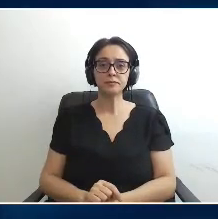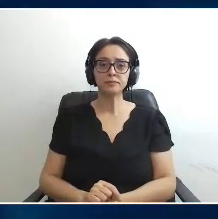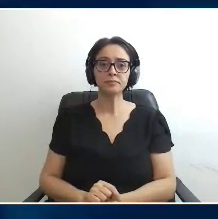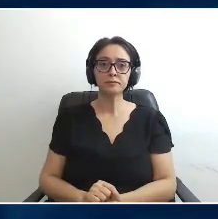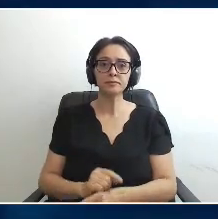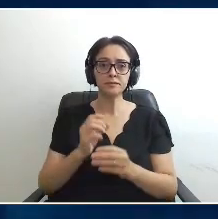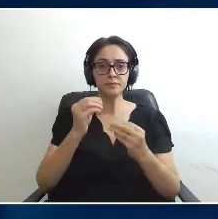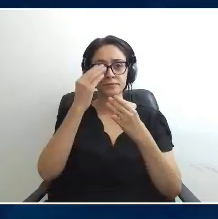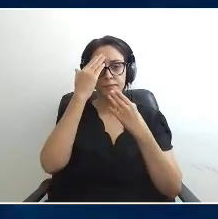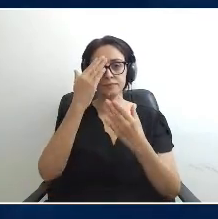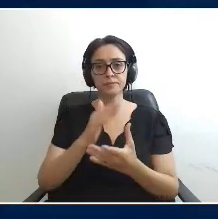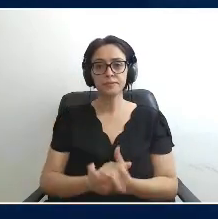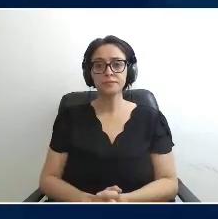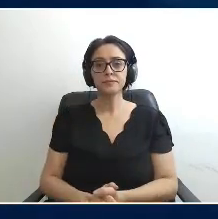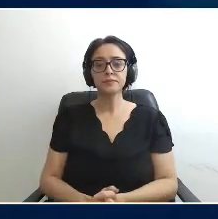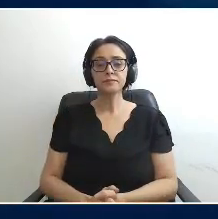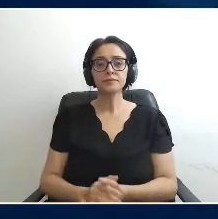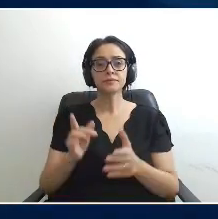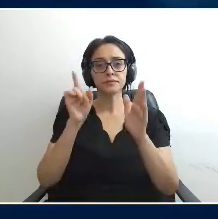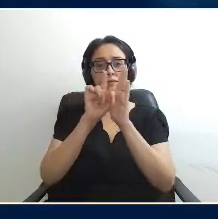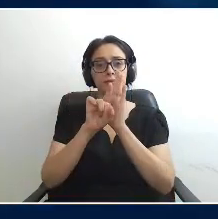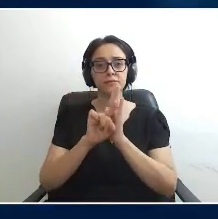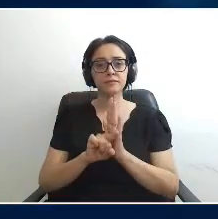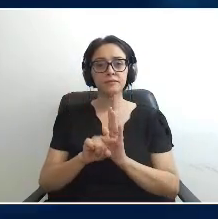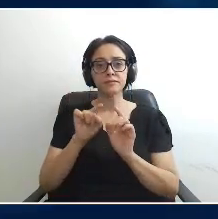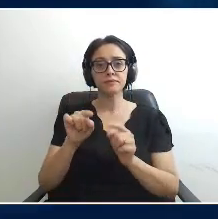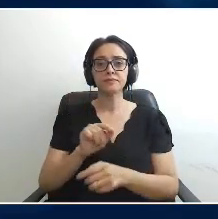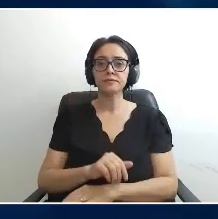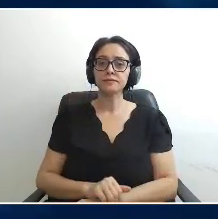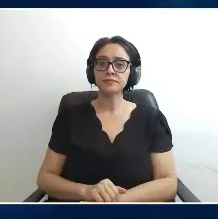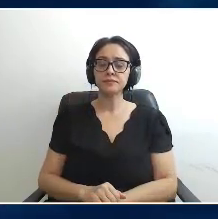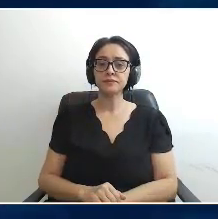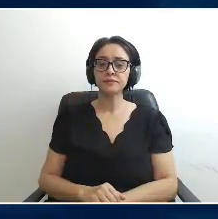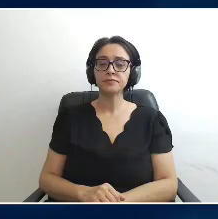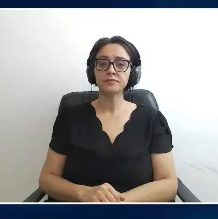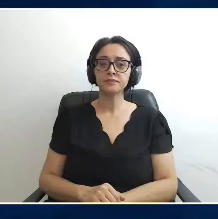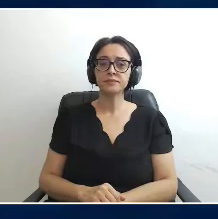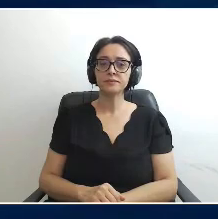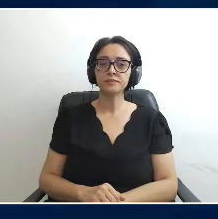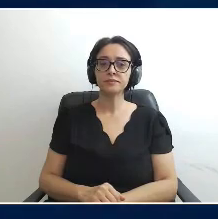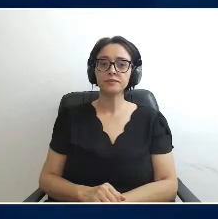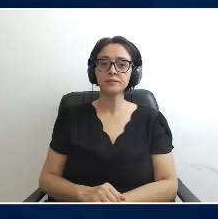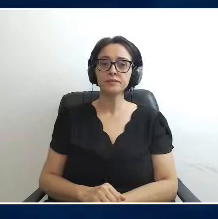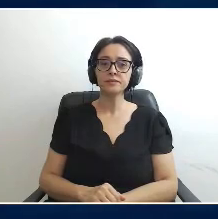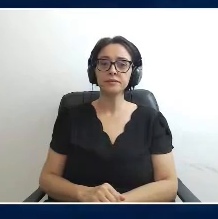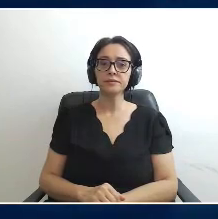Obrigado. Aqui, ó, mais perguntas aqui. Espera aí. Aqui, ó.